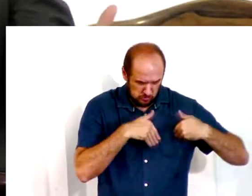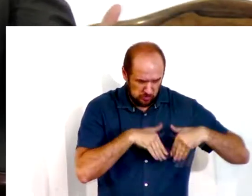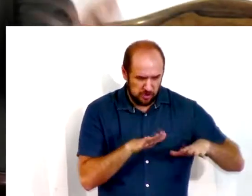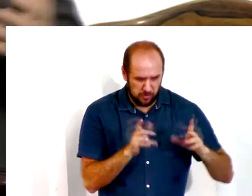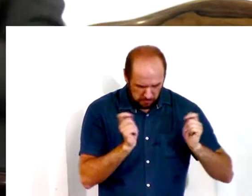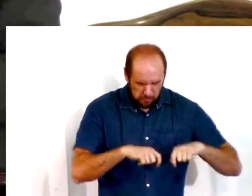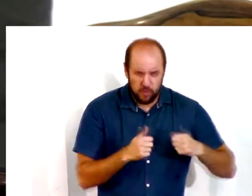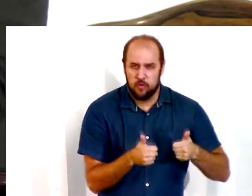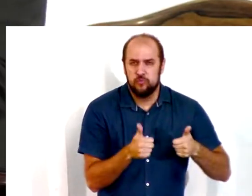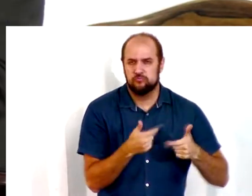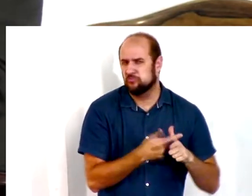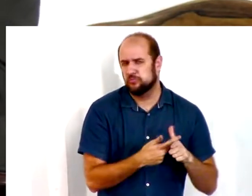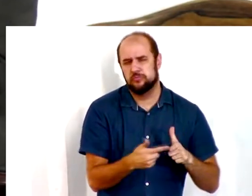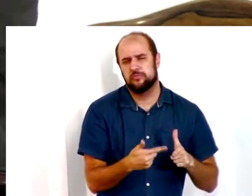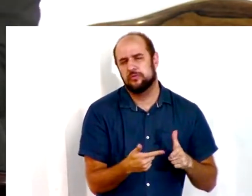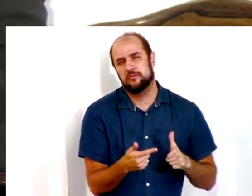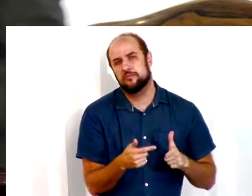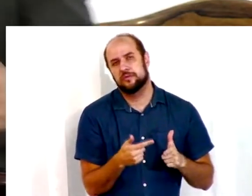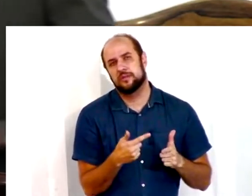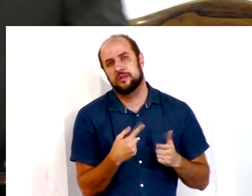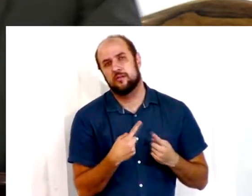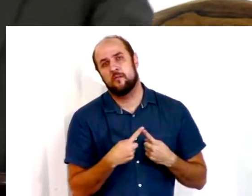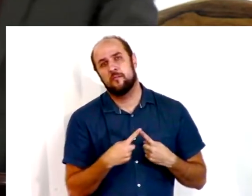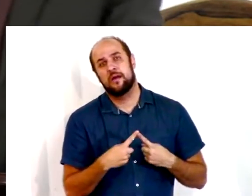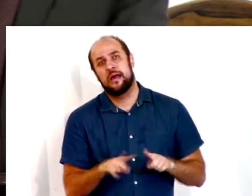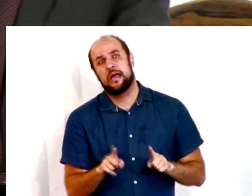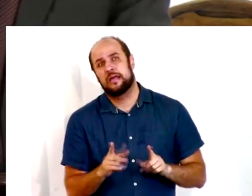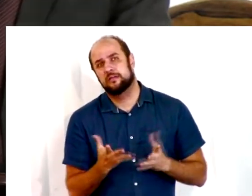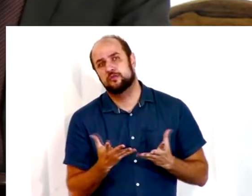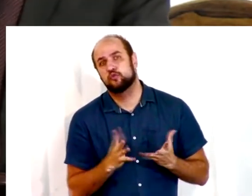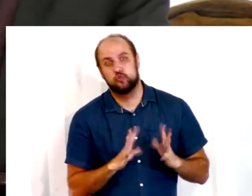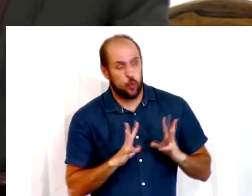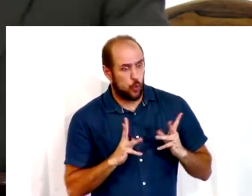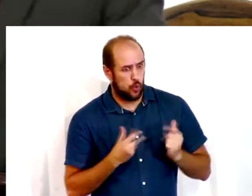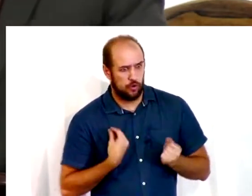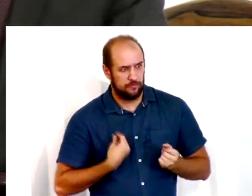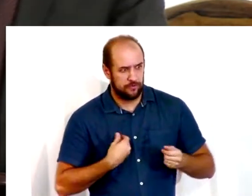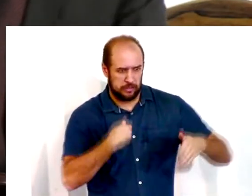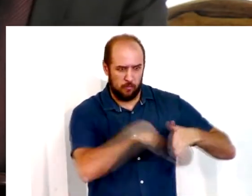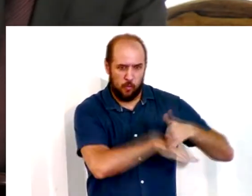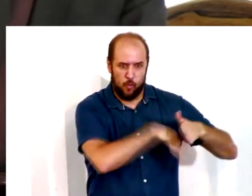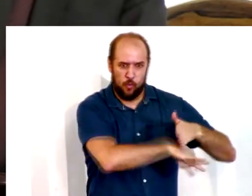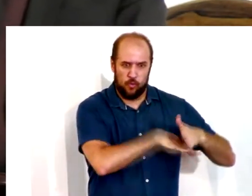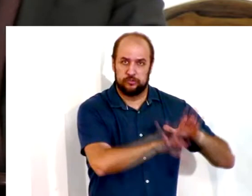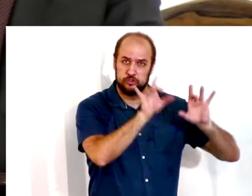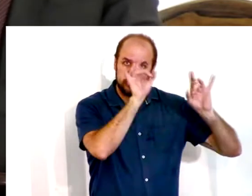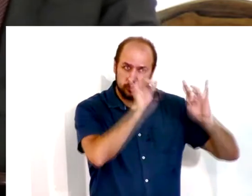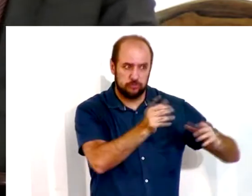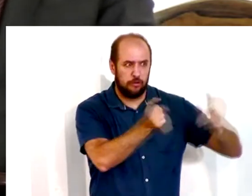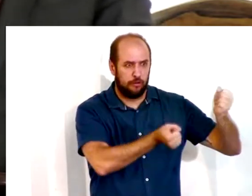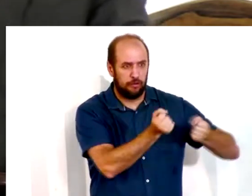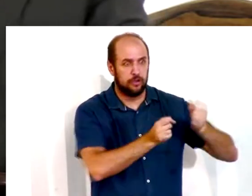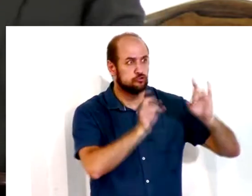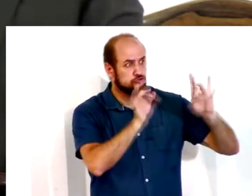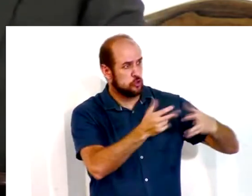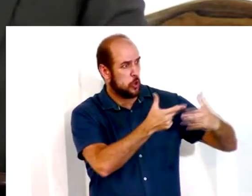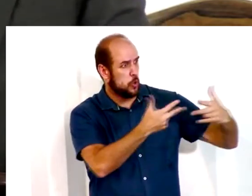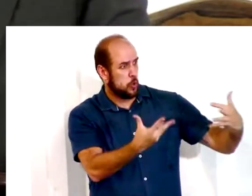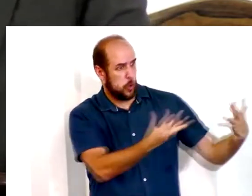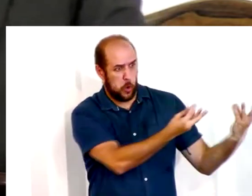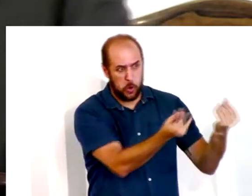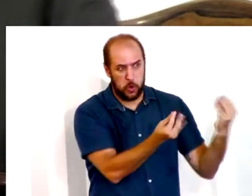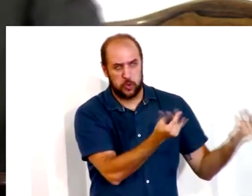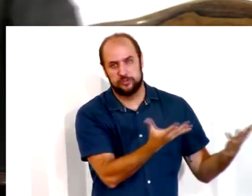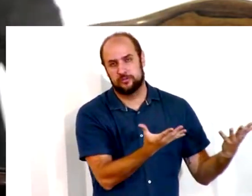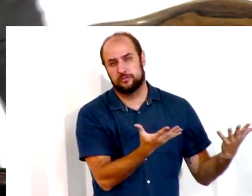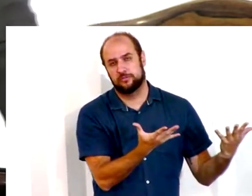nosso recurso, desde que esse recurso não seja dedicado, todo o recurso que você recebe seja dedicado somente para as coisas que você quer